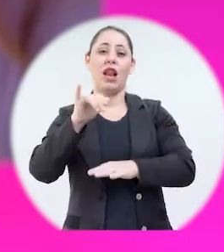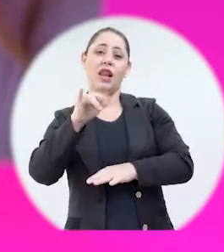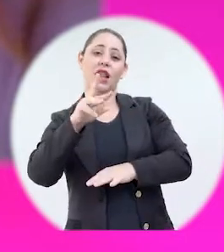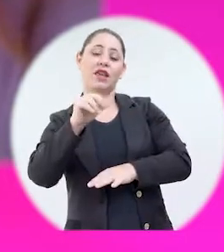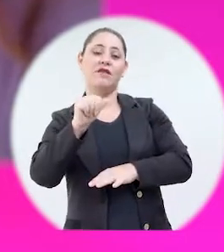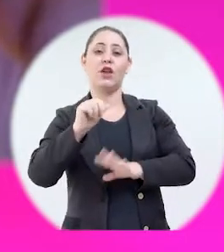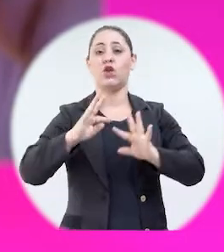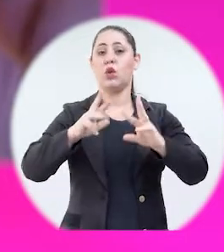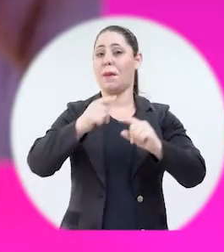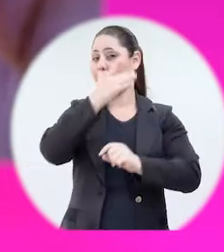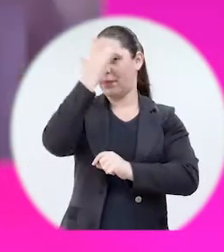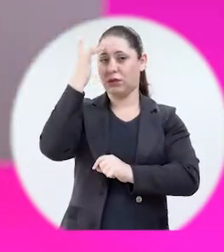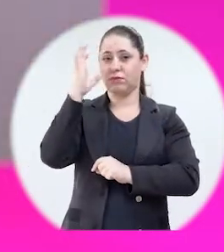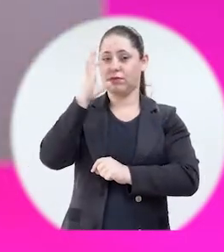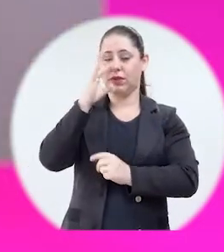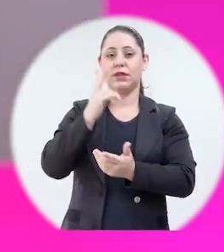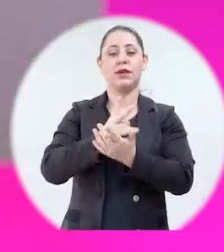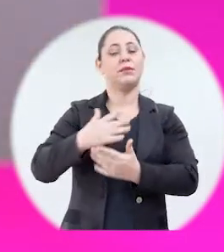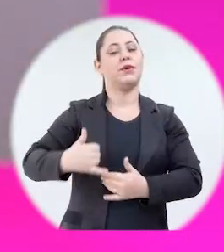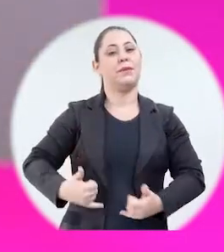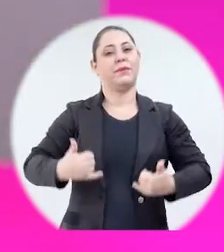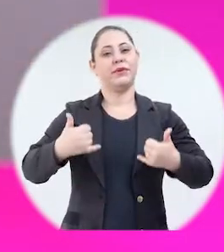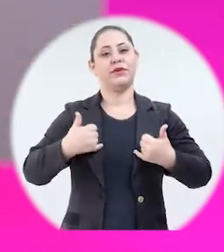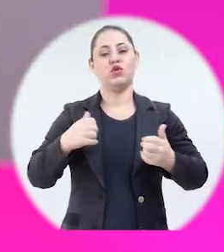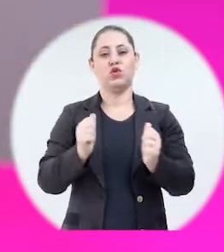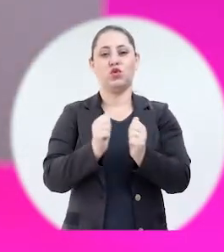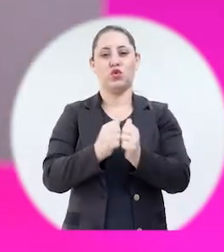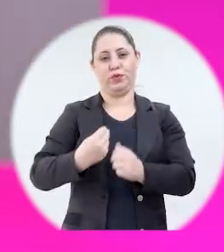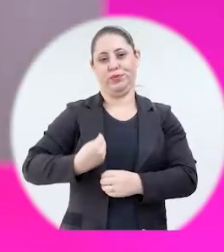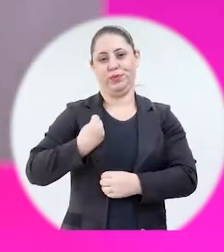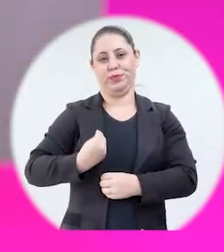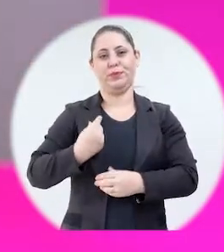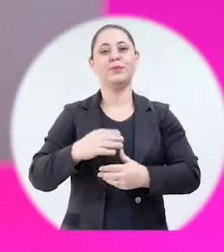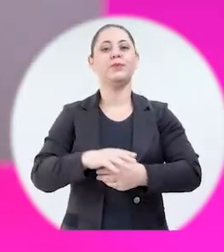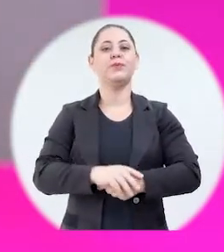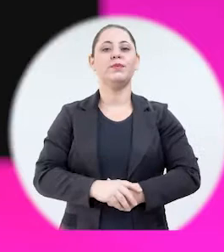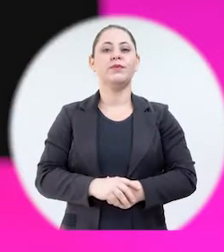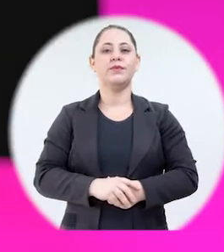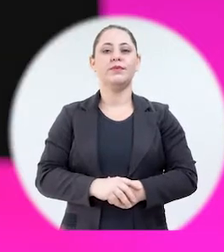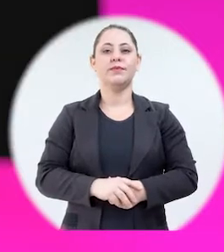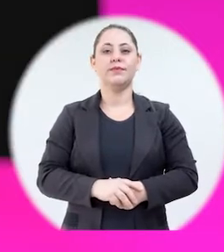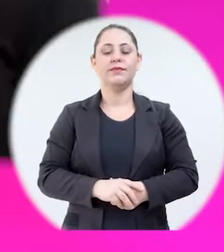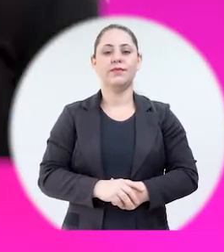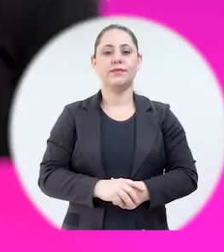Lívia, olá a todas as pessoas que nos assistem. Sempre um prazer estar aqui com vocês.